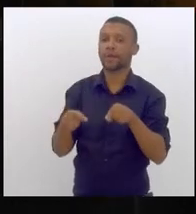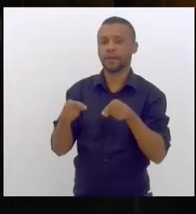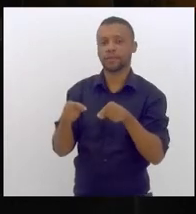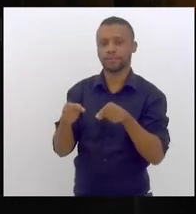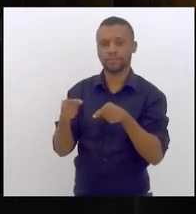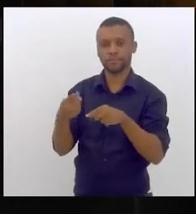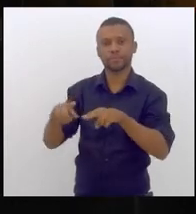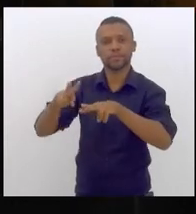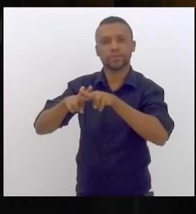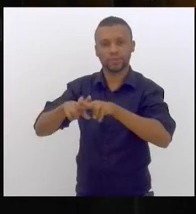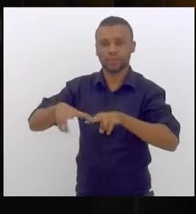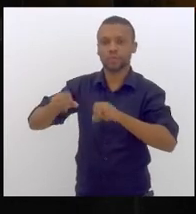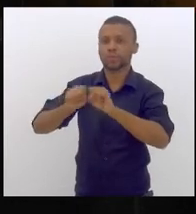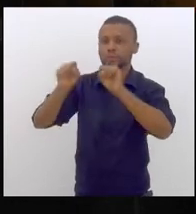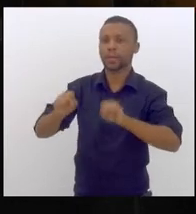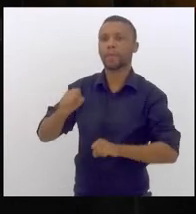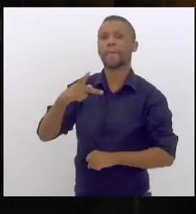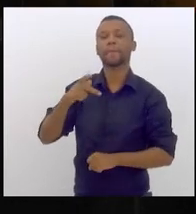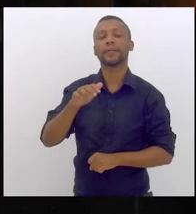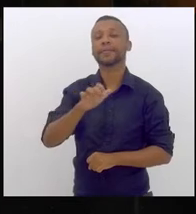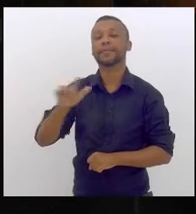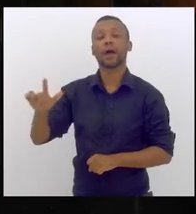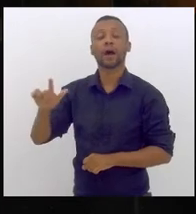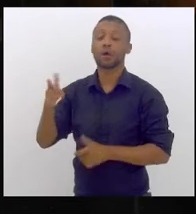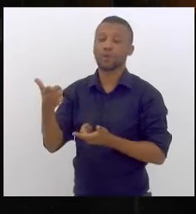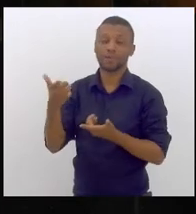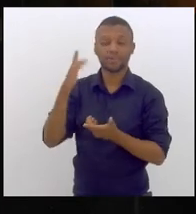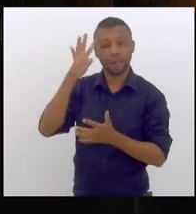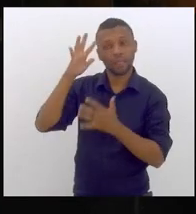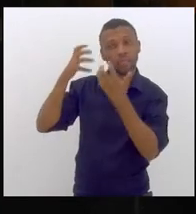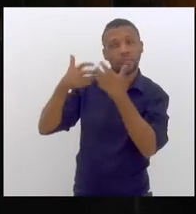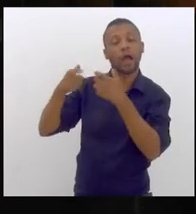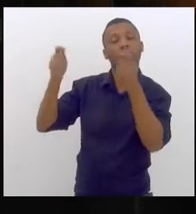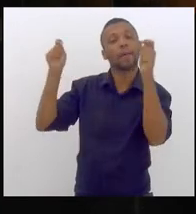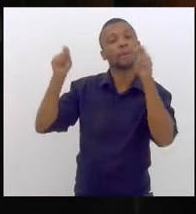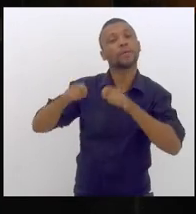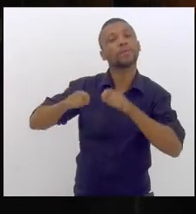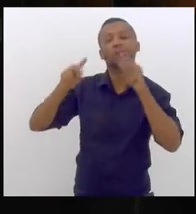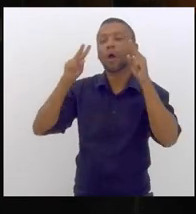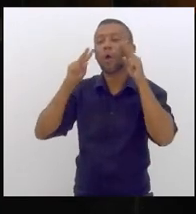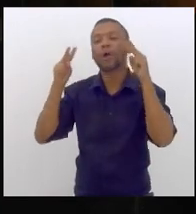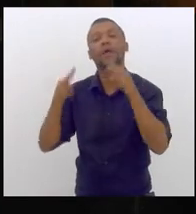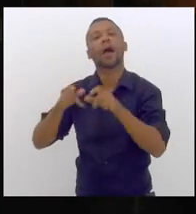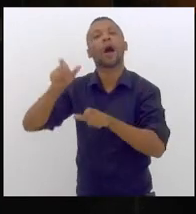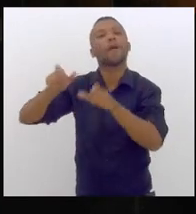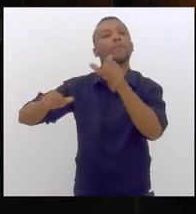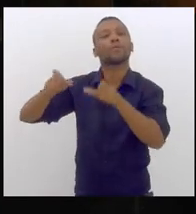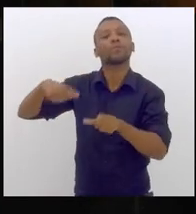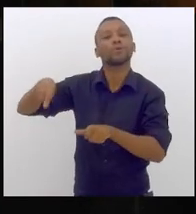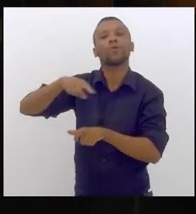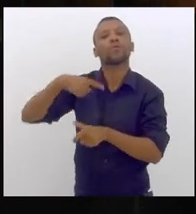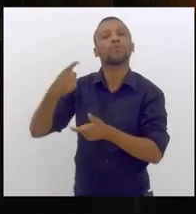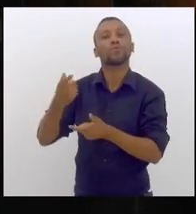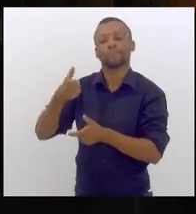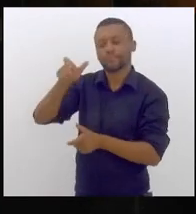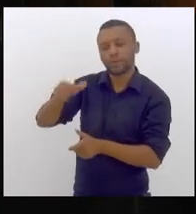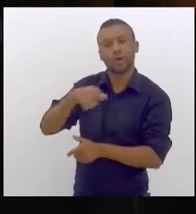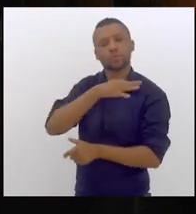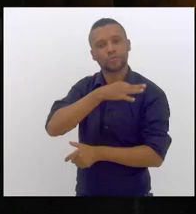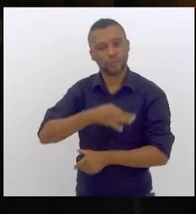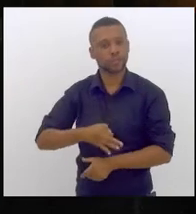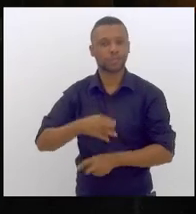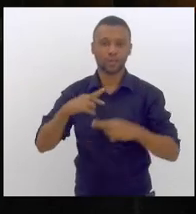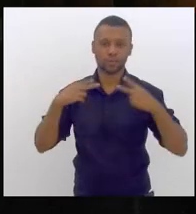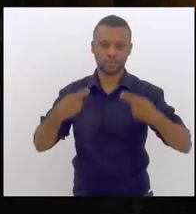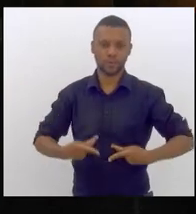que tira qualquer capacidade de reconhecer as pessoas que ali estão como sujeitos com dignidade humana.